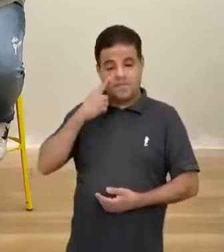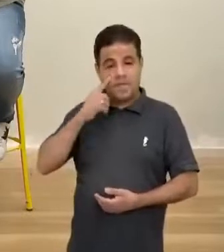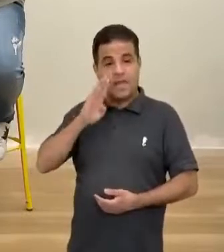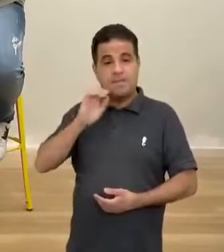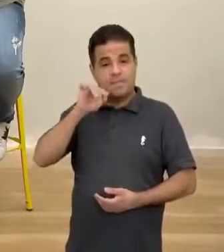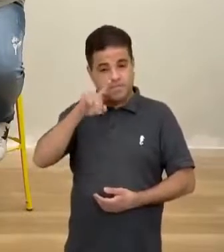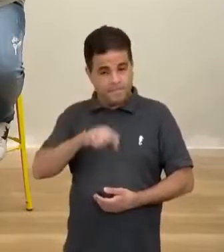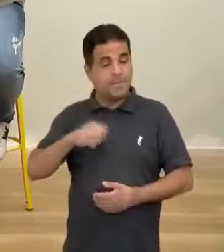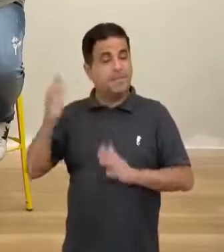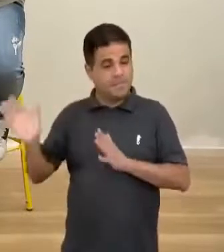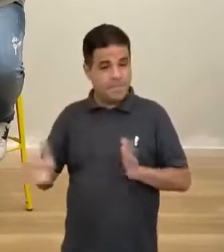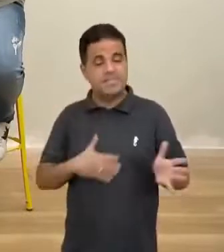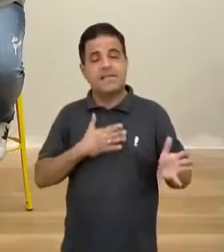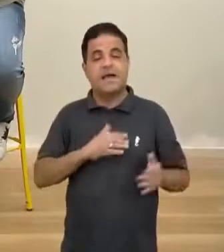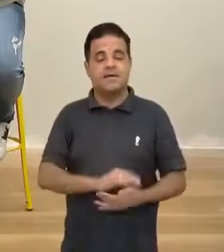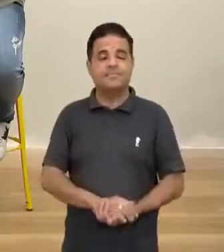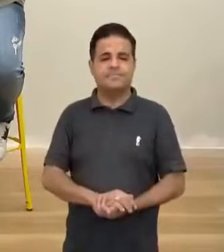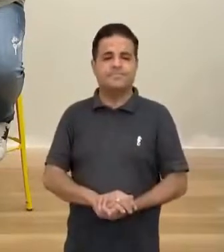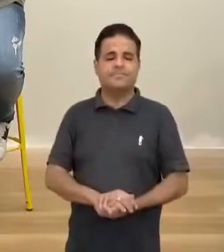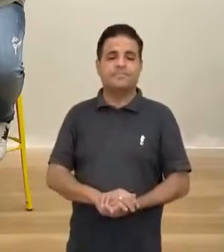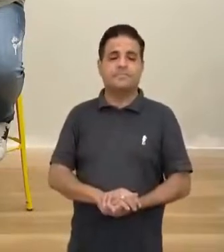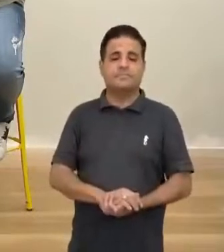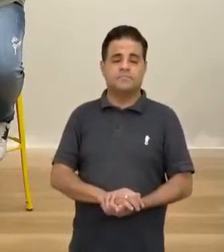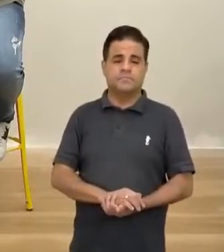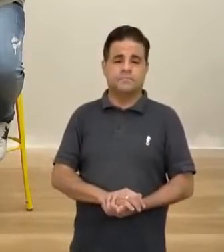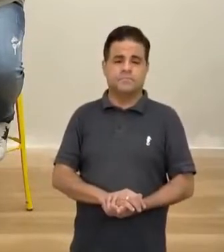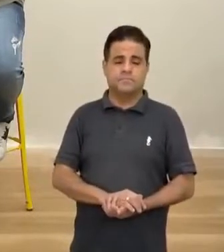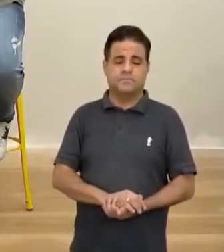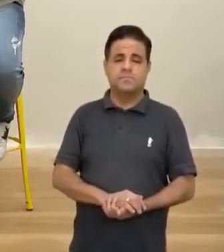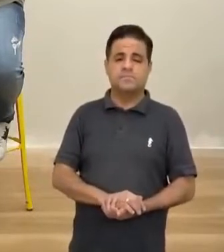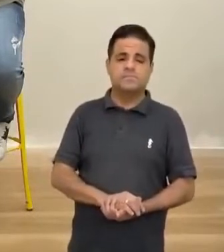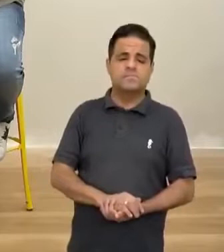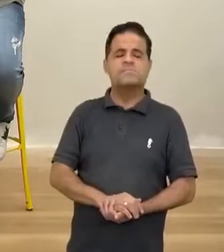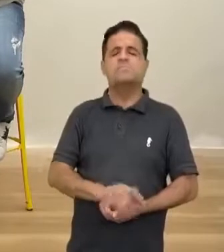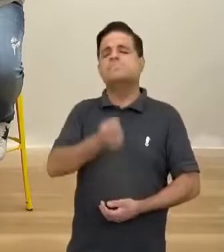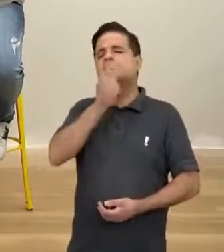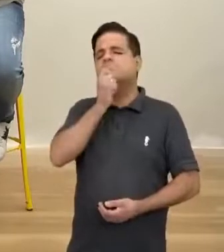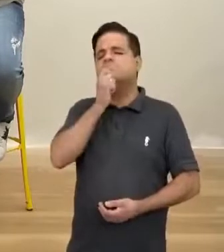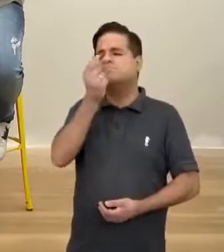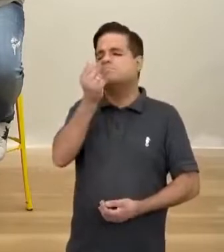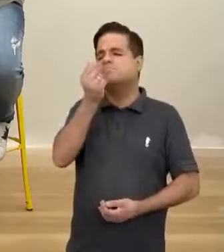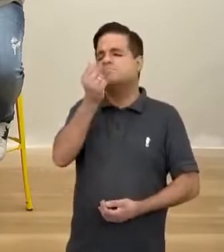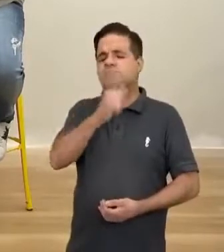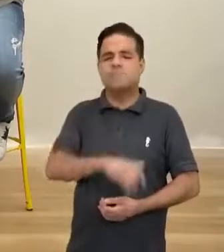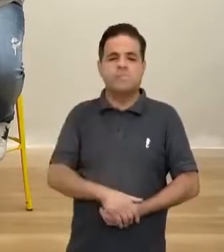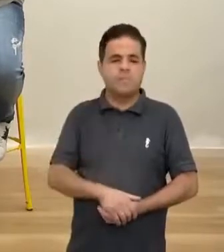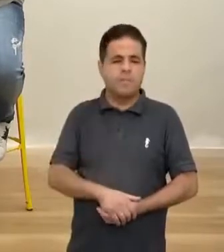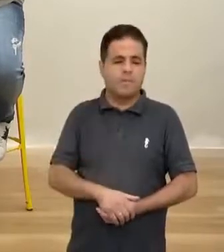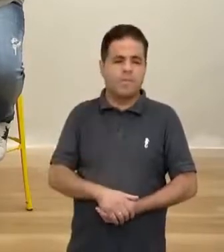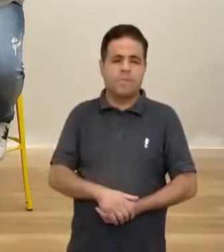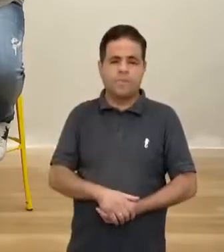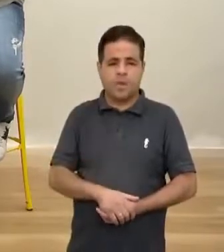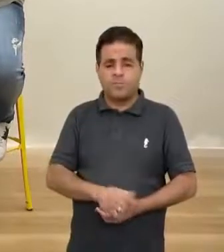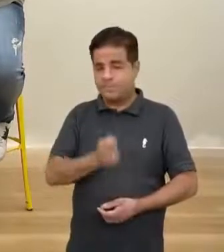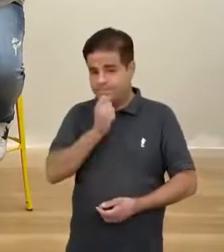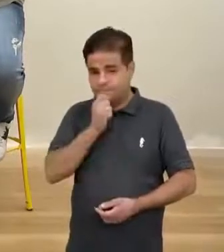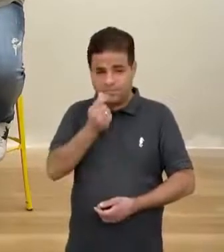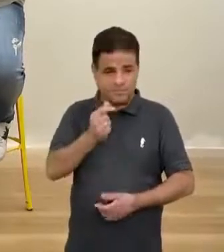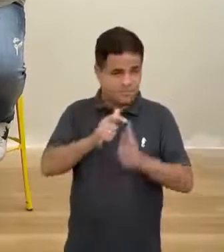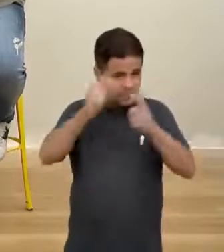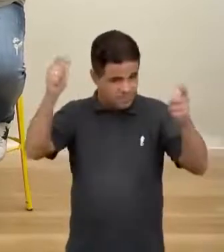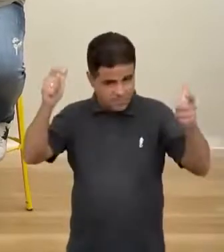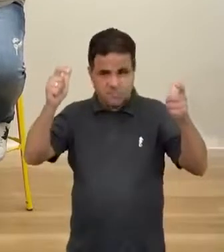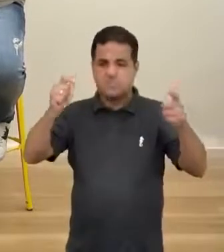tá fazendo referência à música aí, ó, que legal. Aí, segundo, quando você está sem dinheiro... eles começaram já. Muito comum, ó, sem dinheiro, a